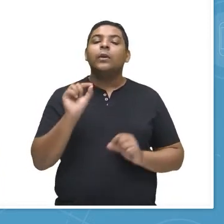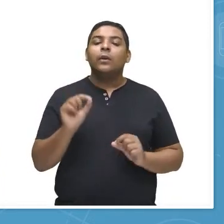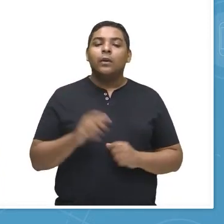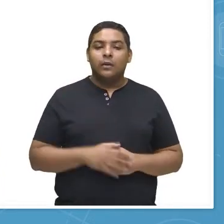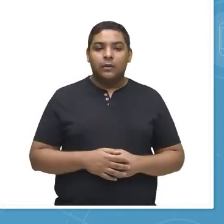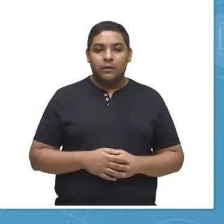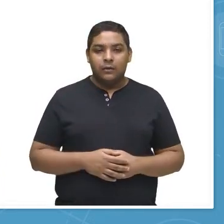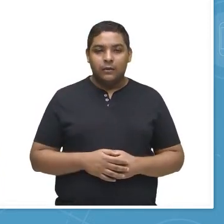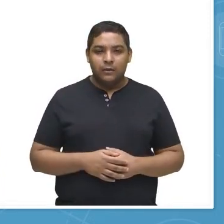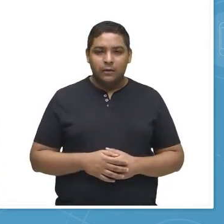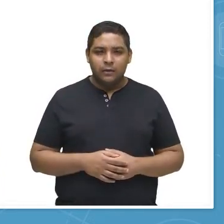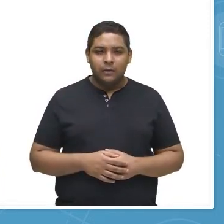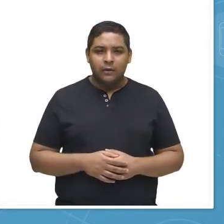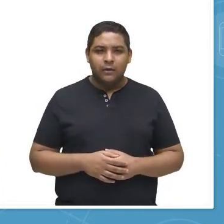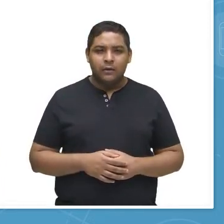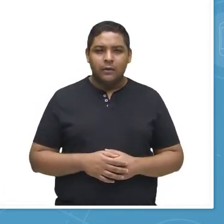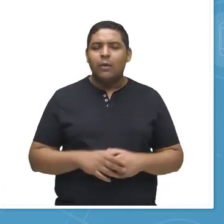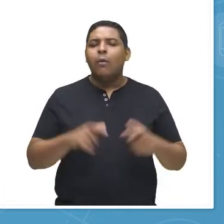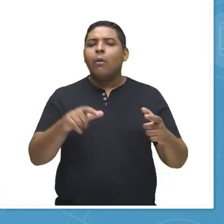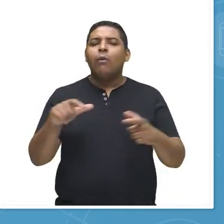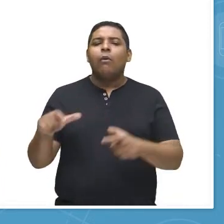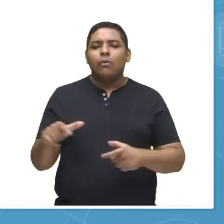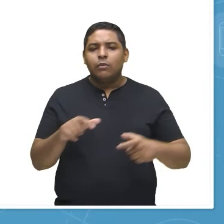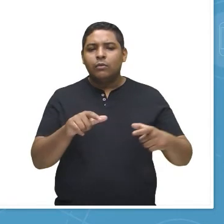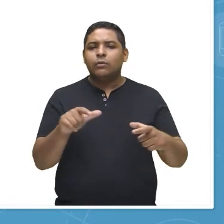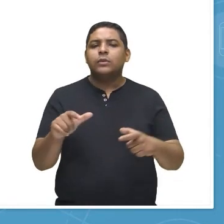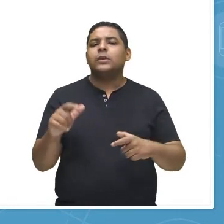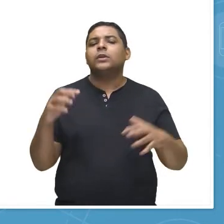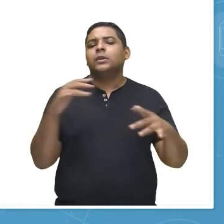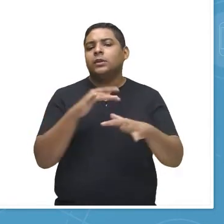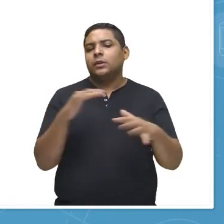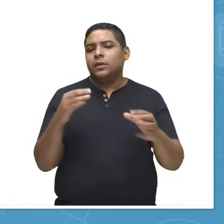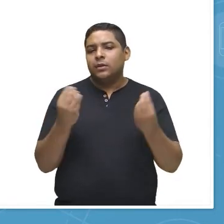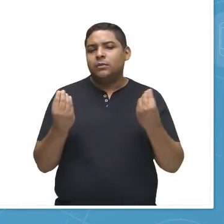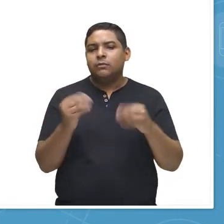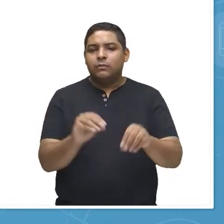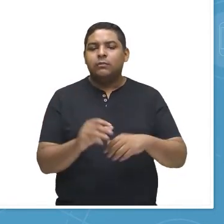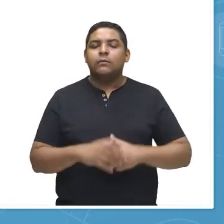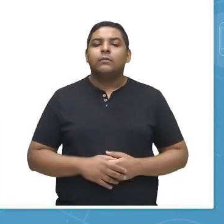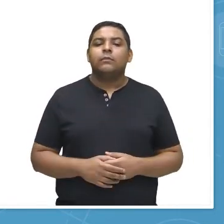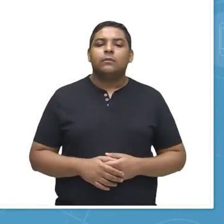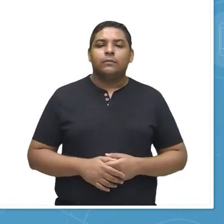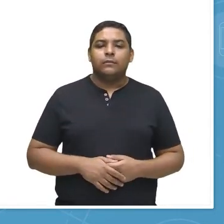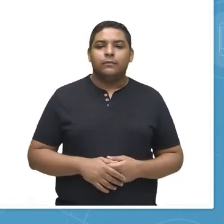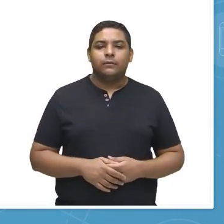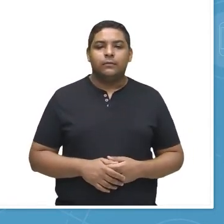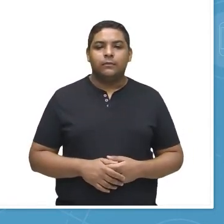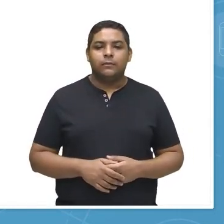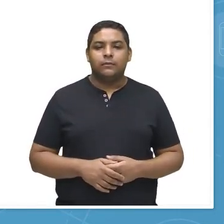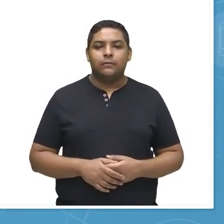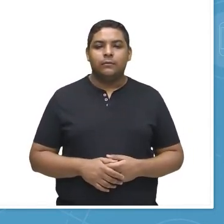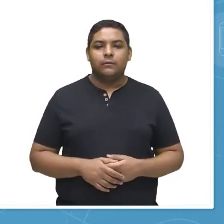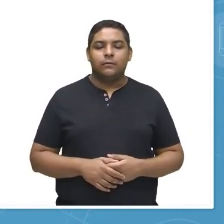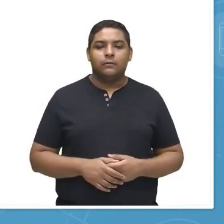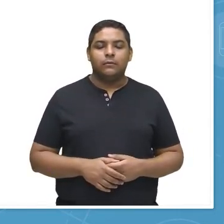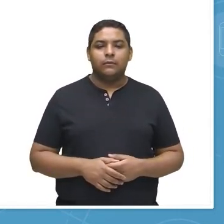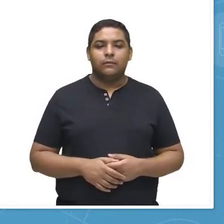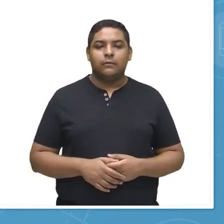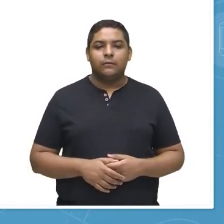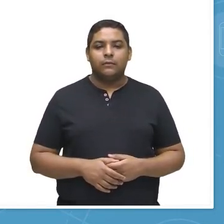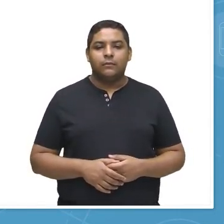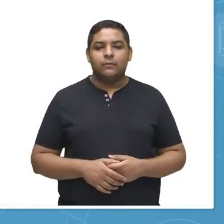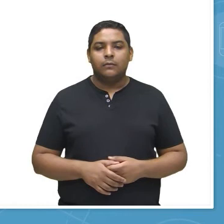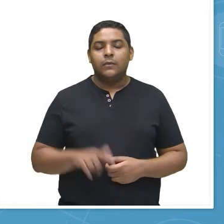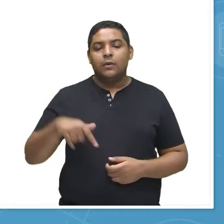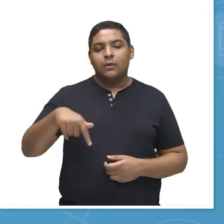as cidades, né? A Tiffany colocou que a maior explicação para ela é onde fica as cidades. O Guilherme,